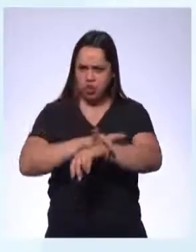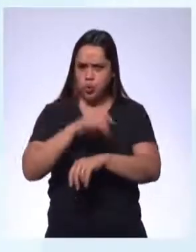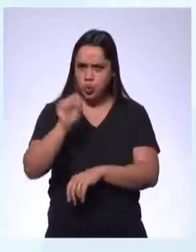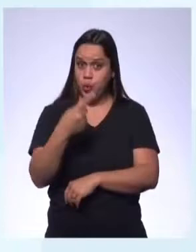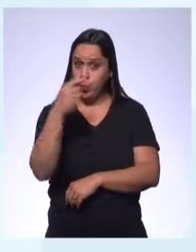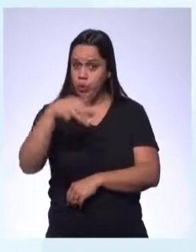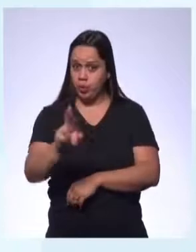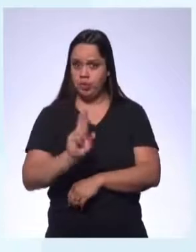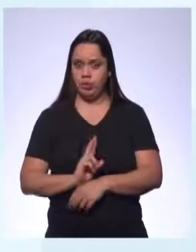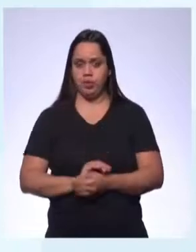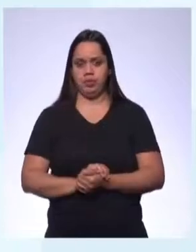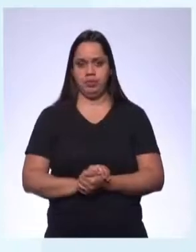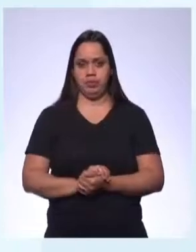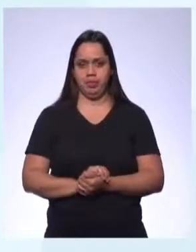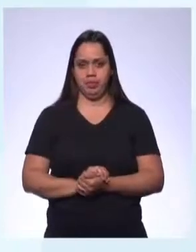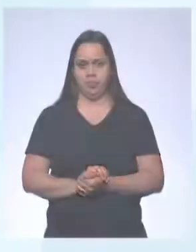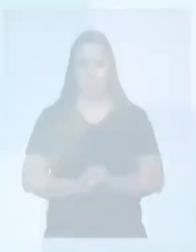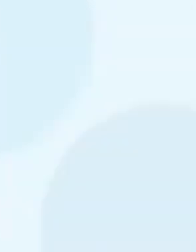minutinho.